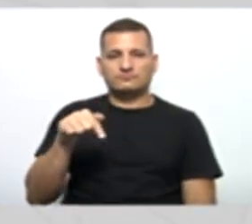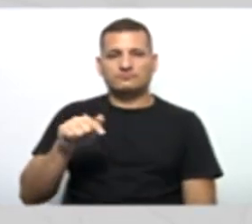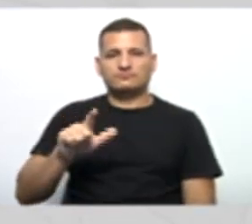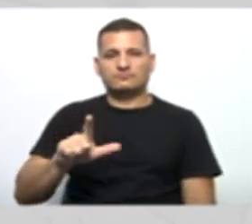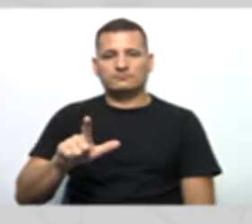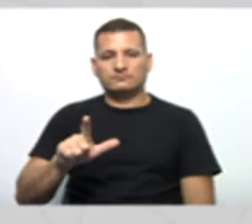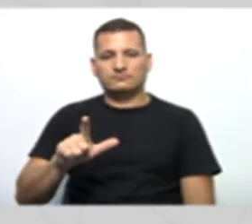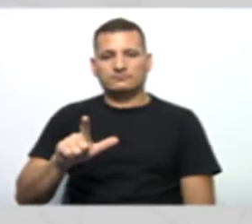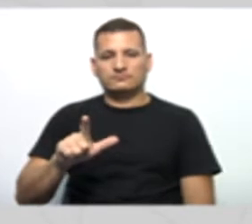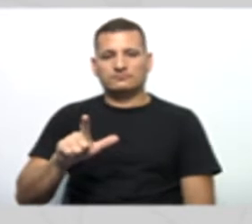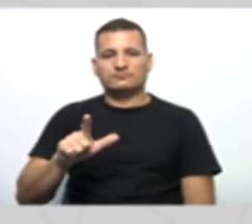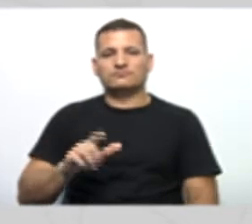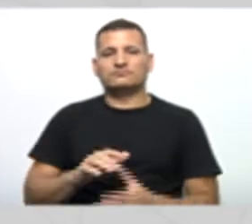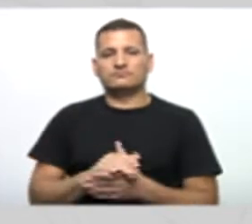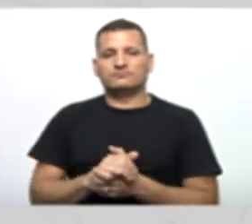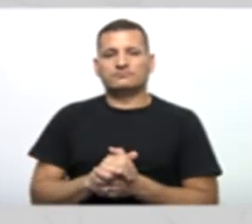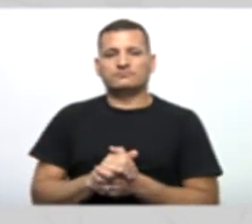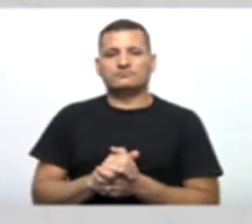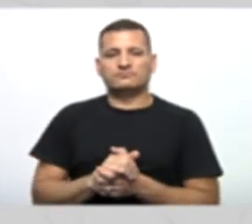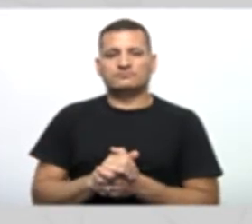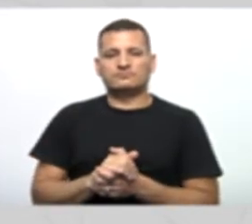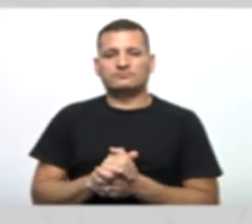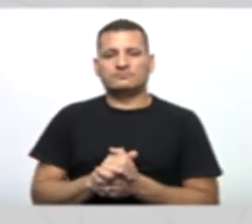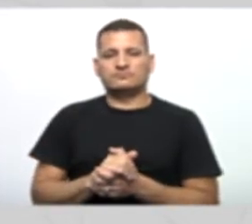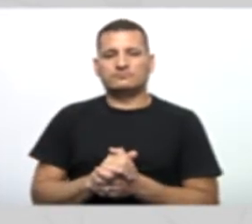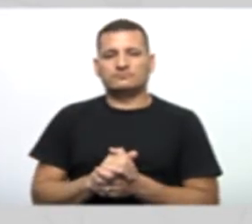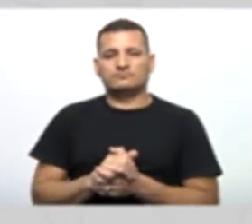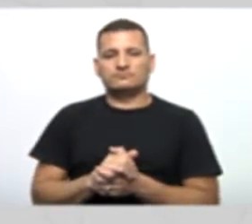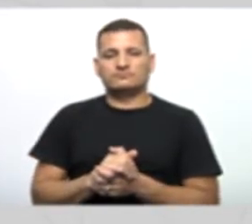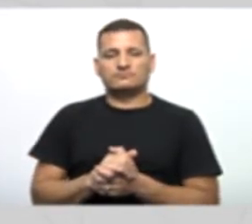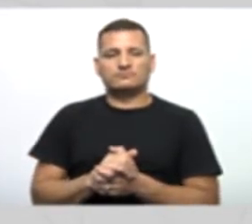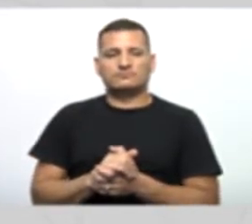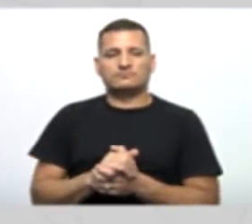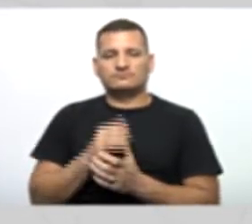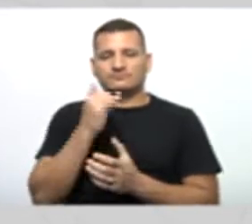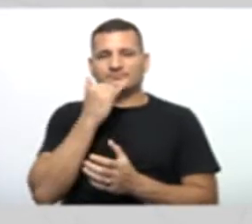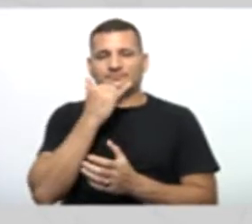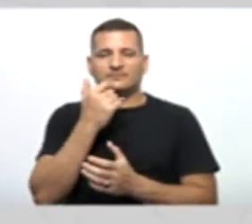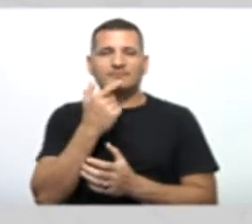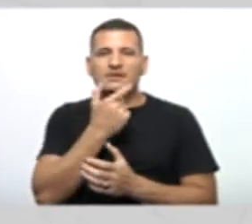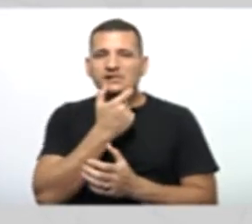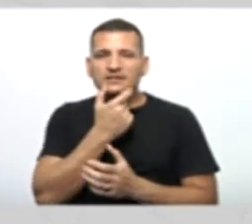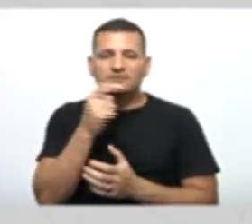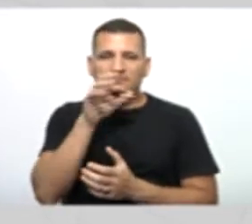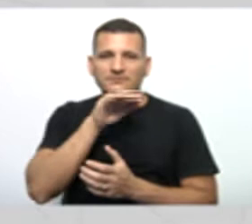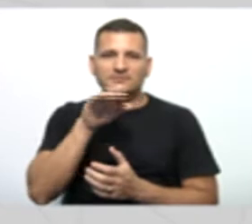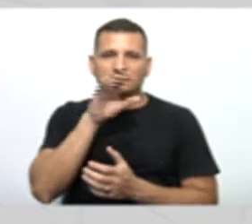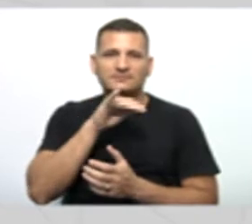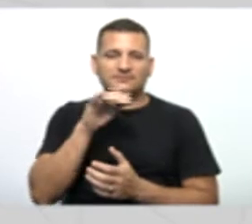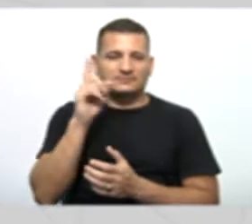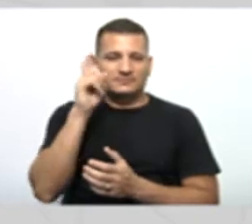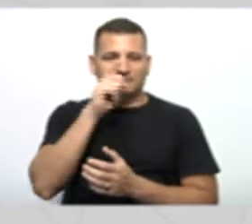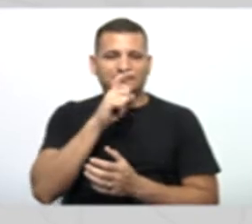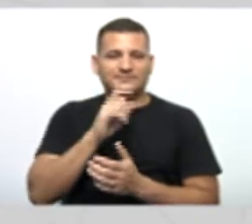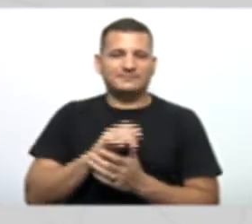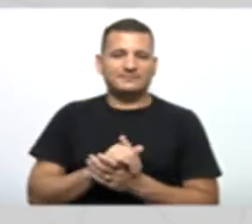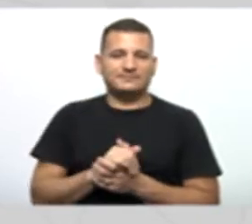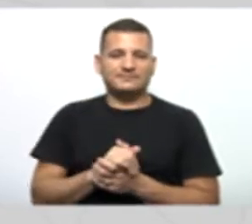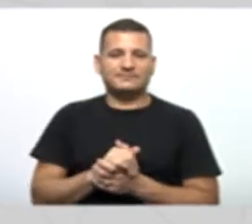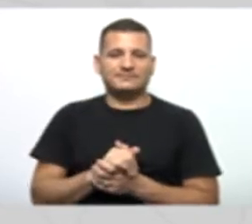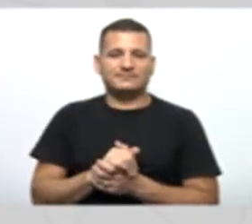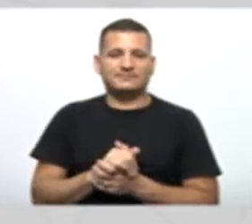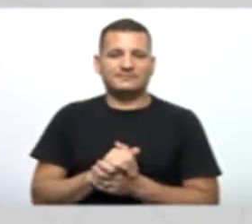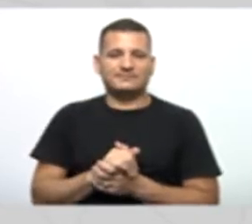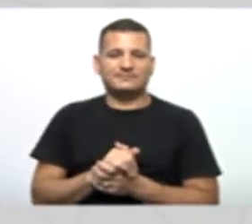SQL, Structured, difícil falar isso, hein, professor? É bem complicado. Structured